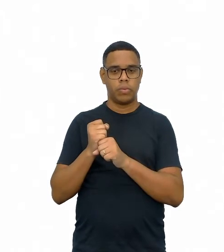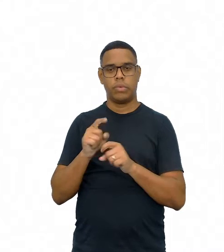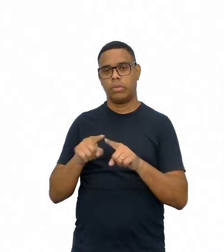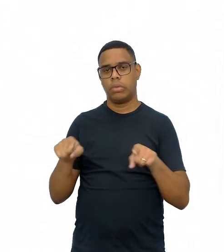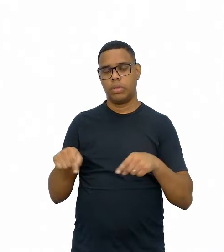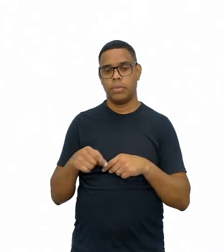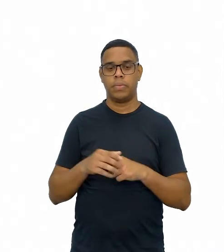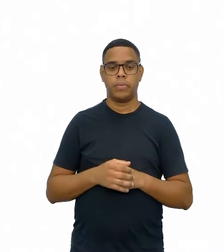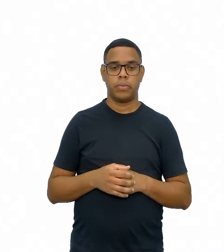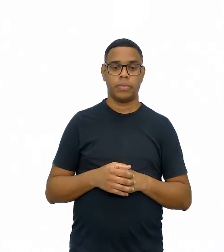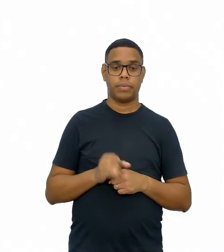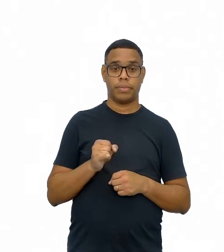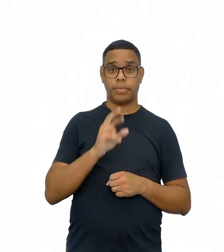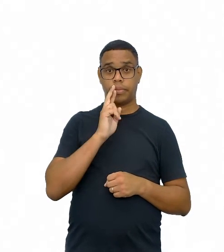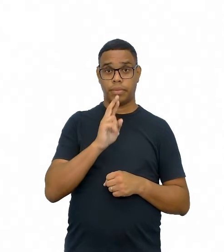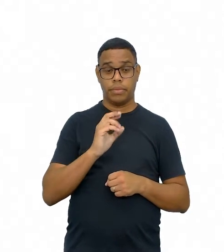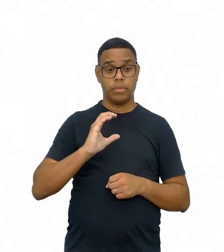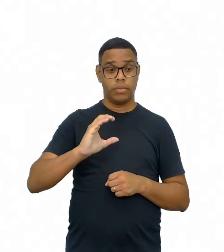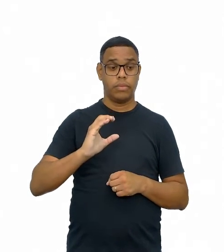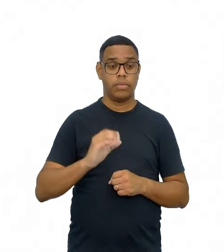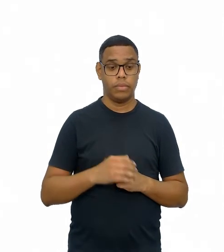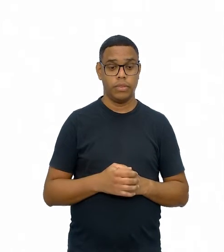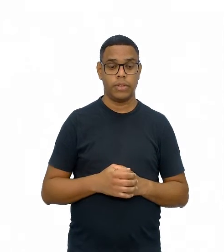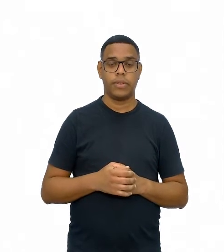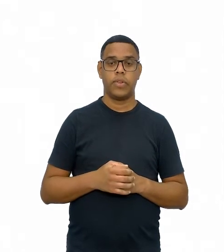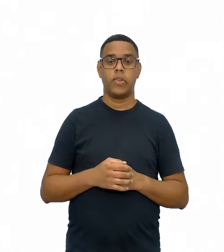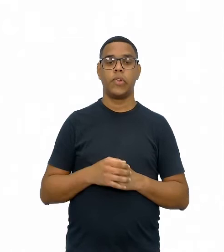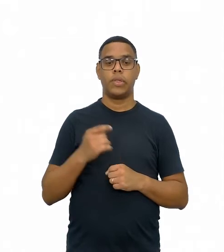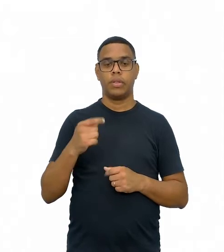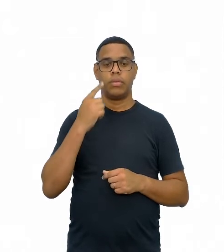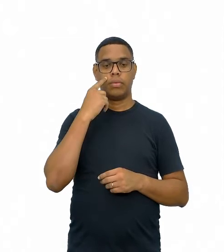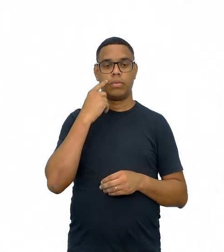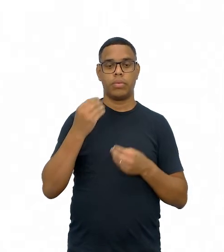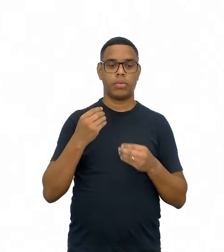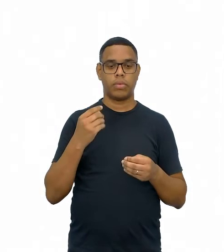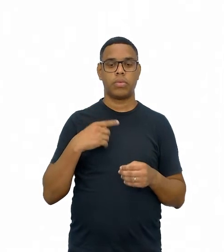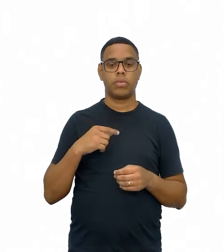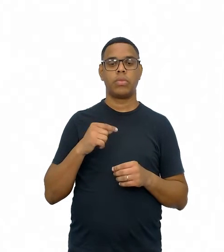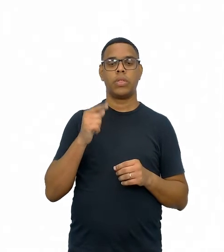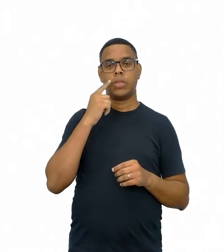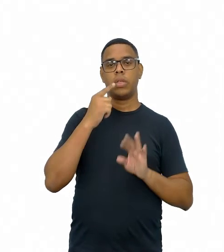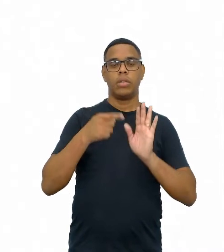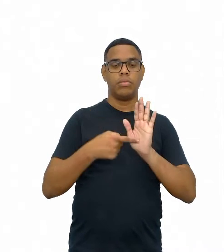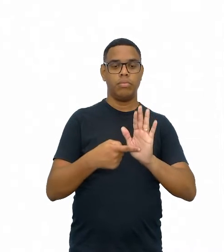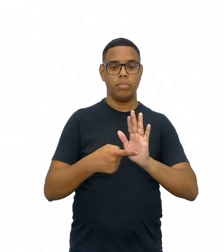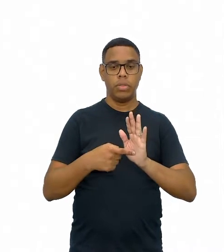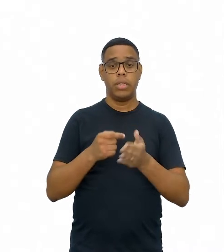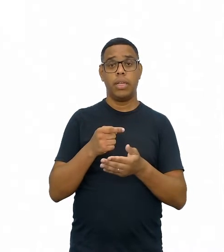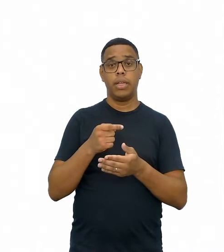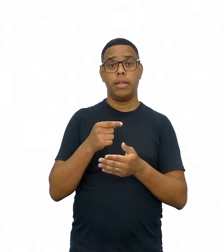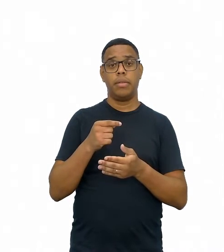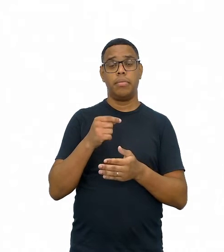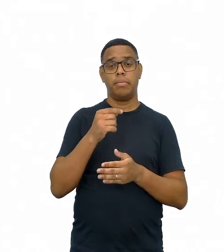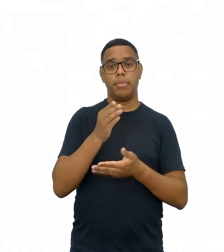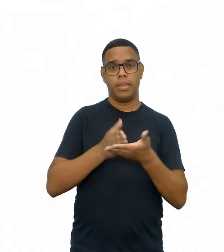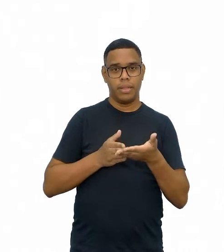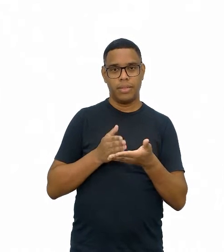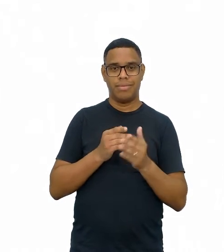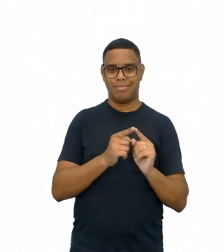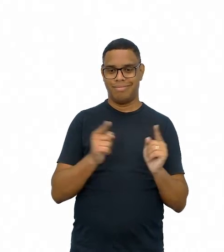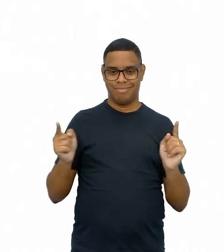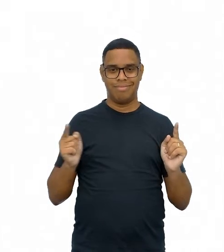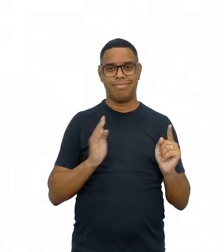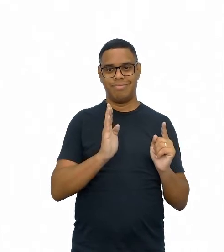sala. Se ele responde que é a letra C, ele deve ter pensado que o ponto representa a metade da reta numérica, por